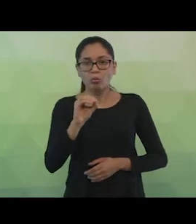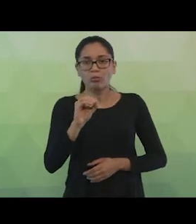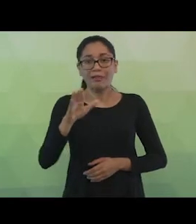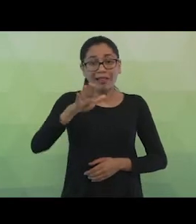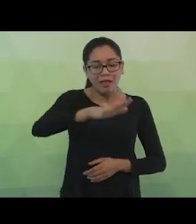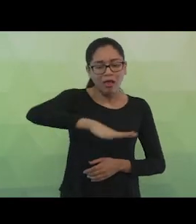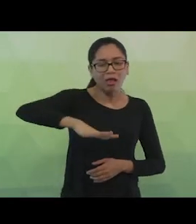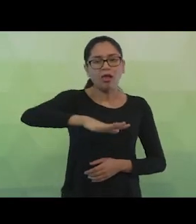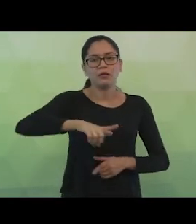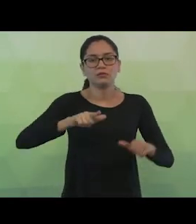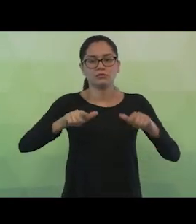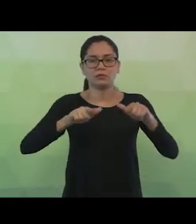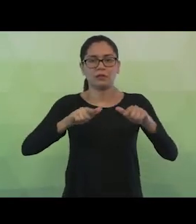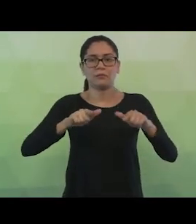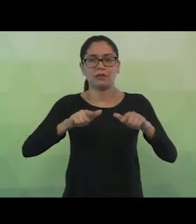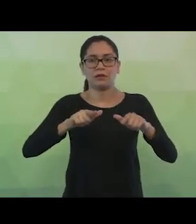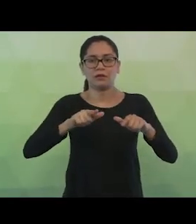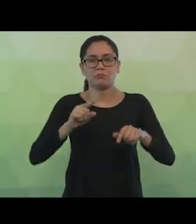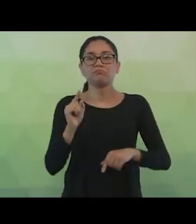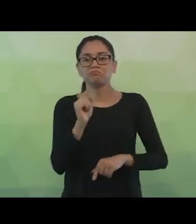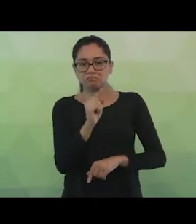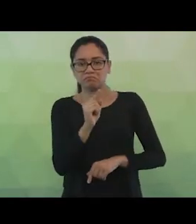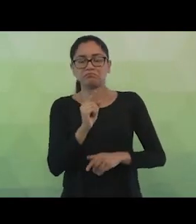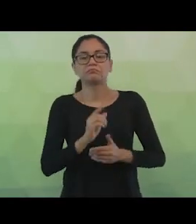que é este aqui.